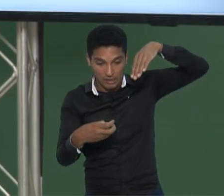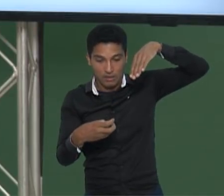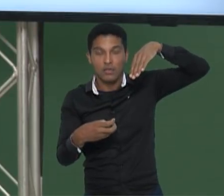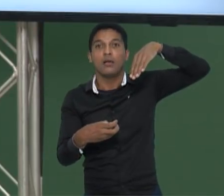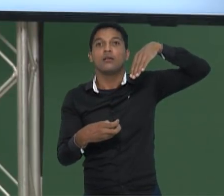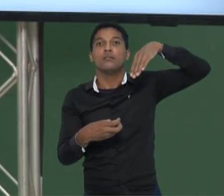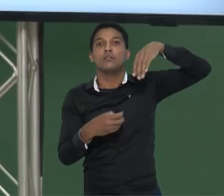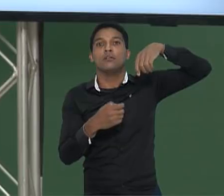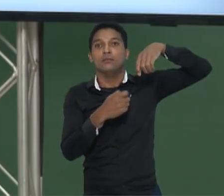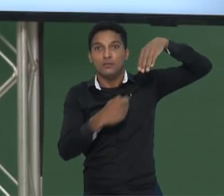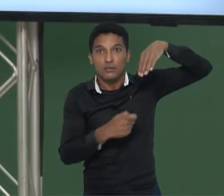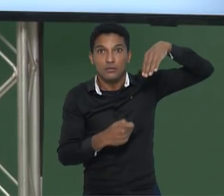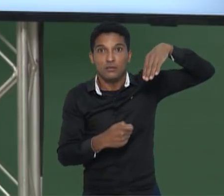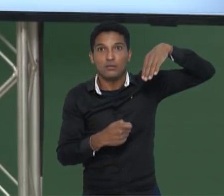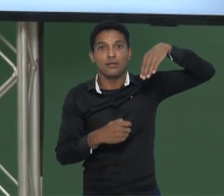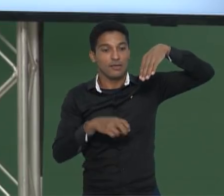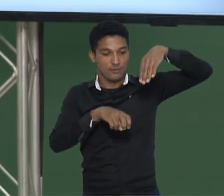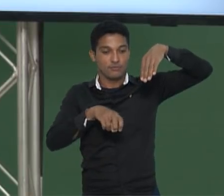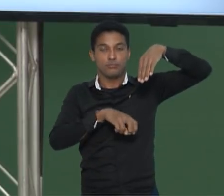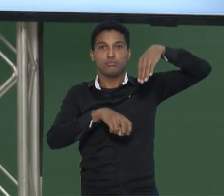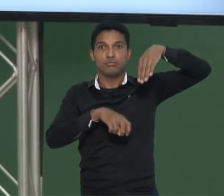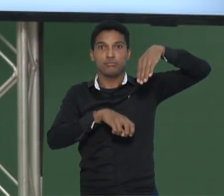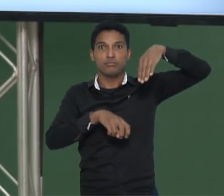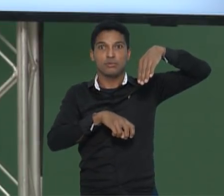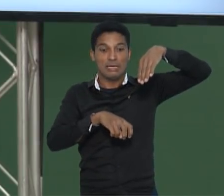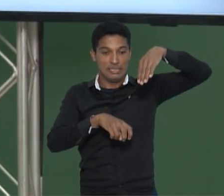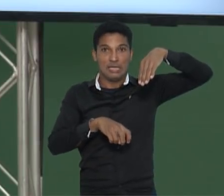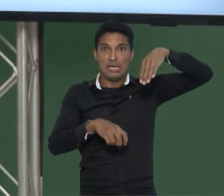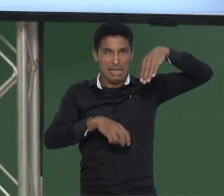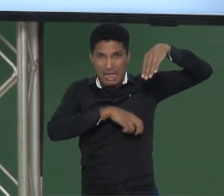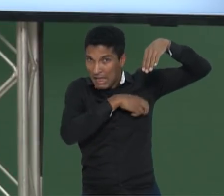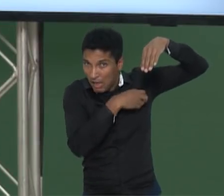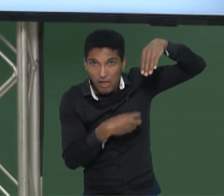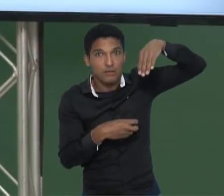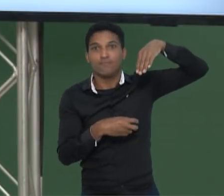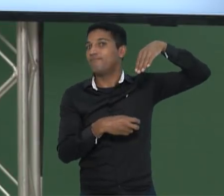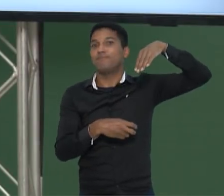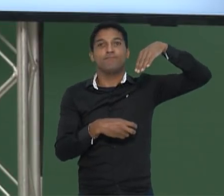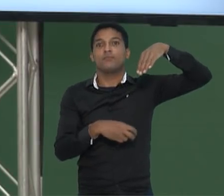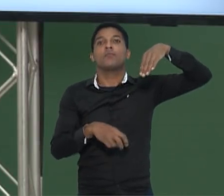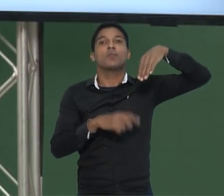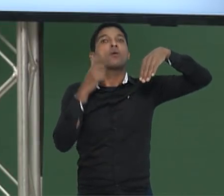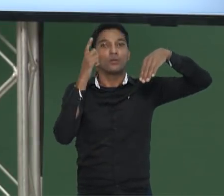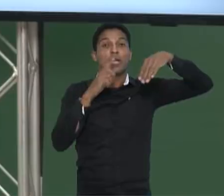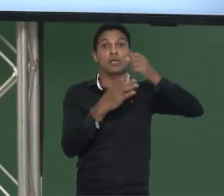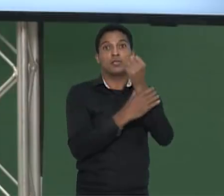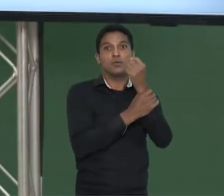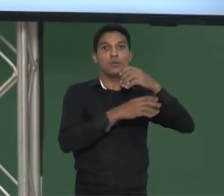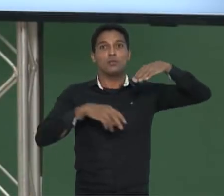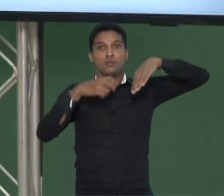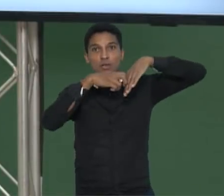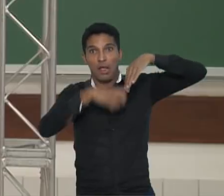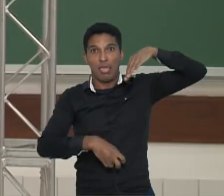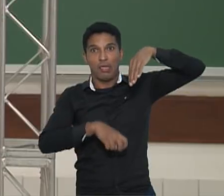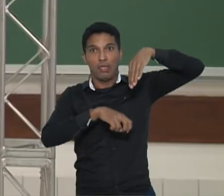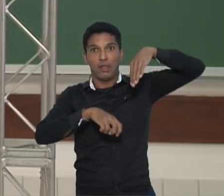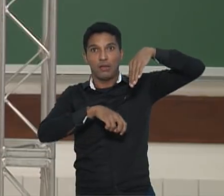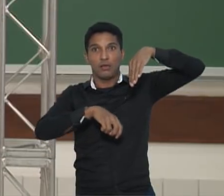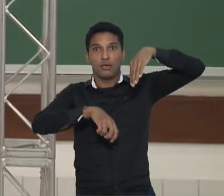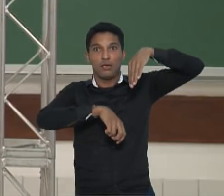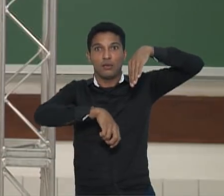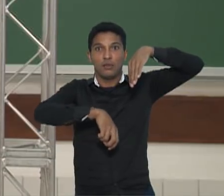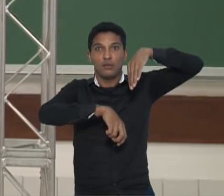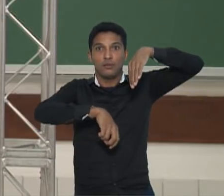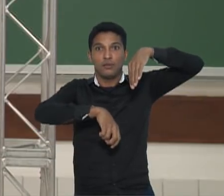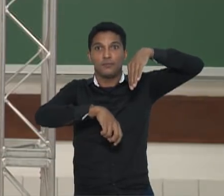fique pendurado e não chegue até o chão, onde ele pode se machucar muito mais, né? Como a gente